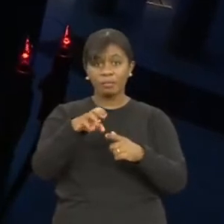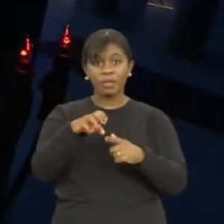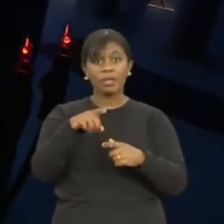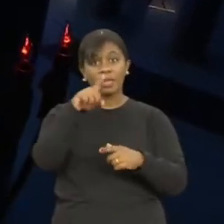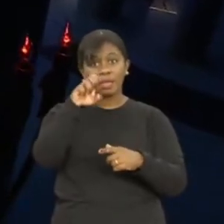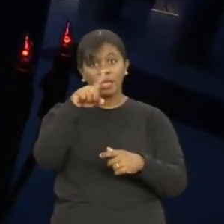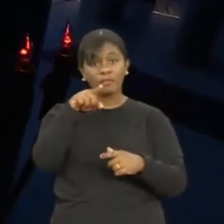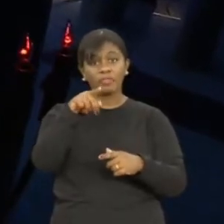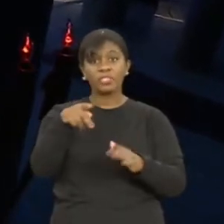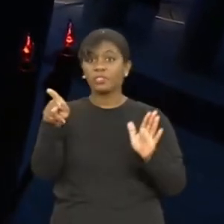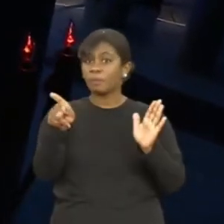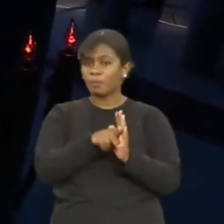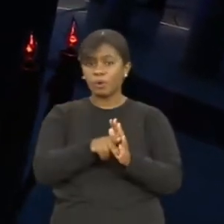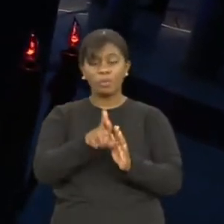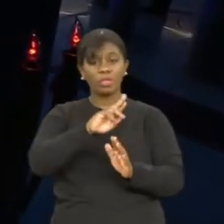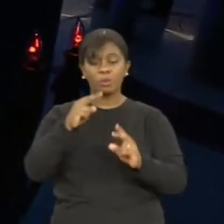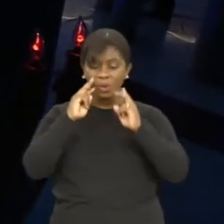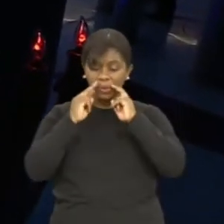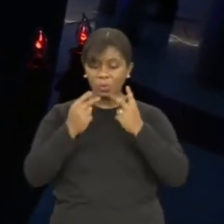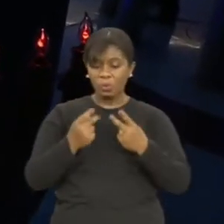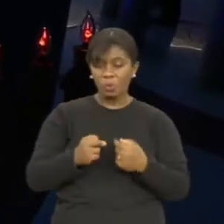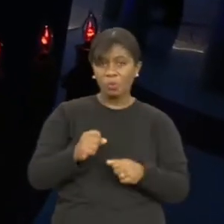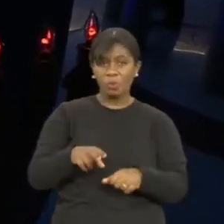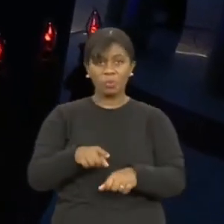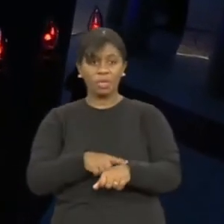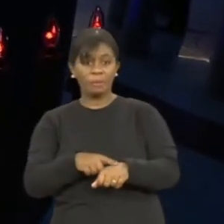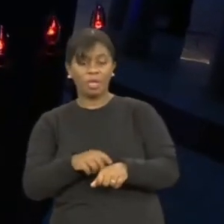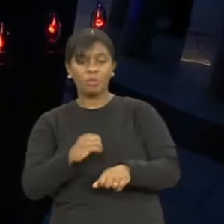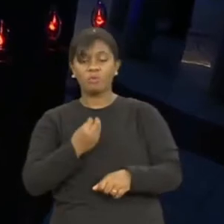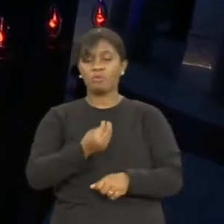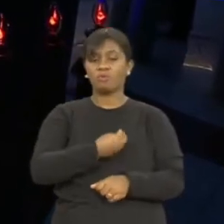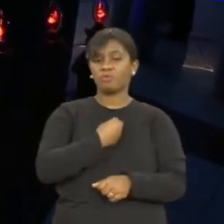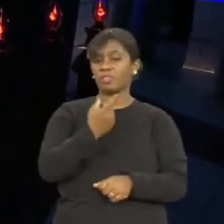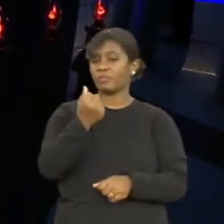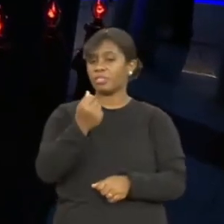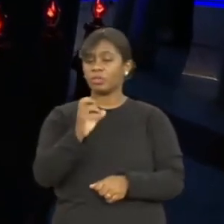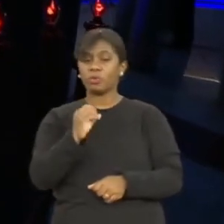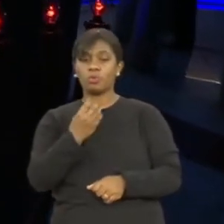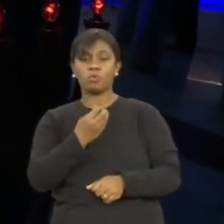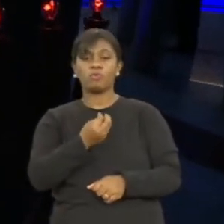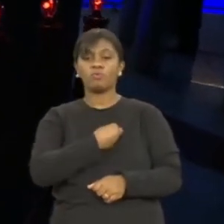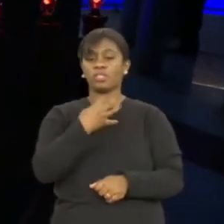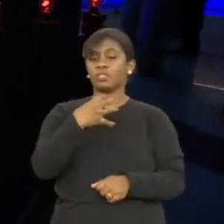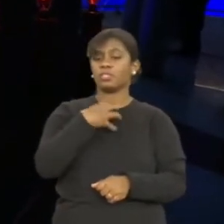Não é na pele, no corpo, não é na vida econômica, sentimental, é dentro.